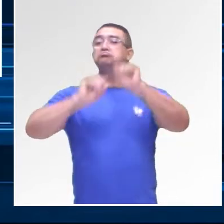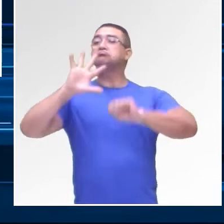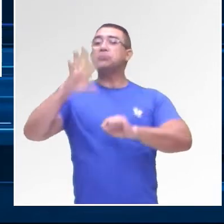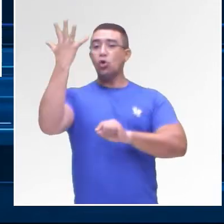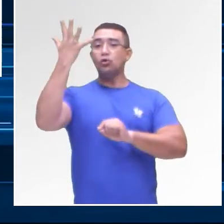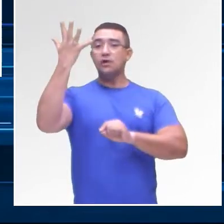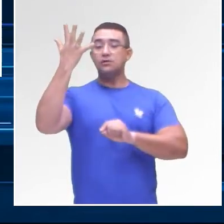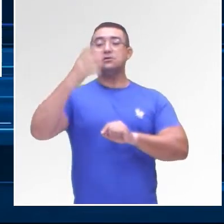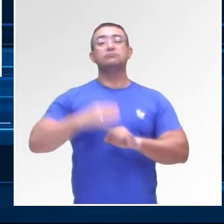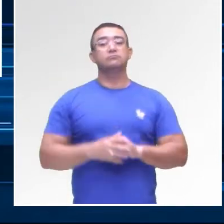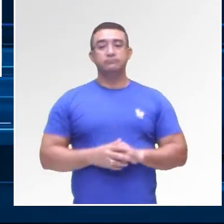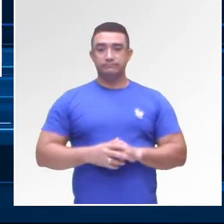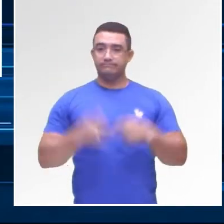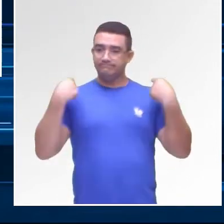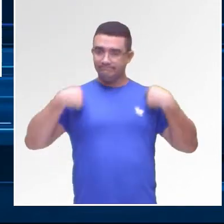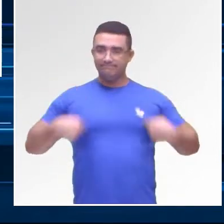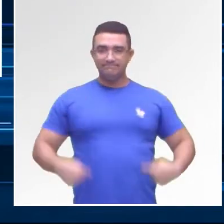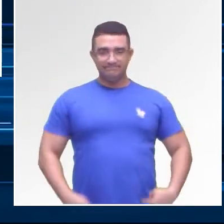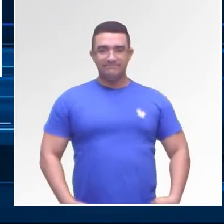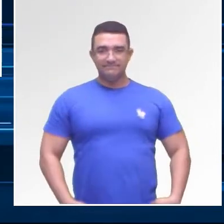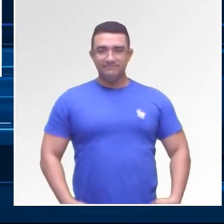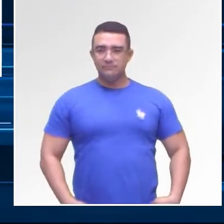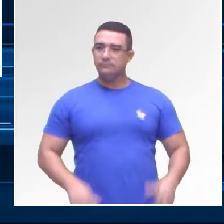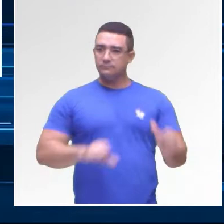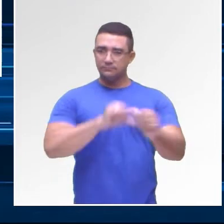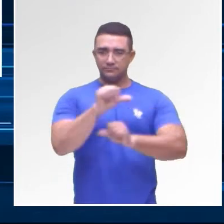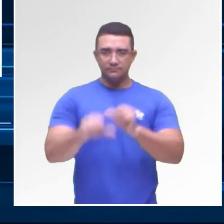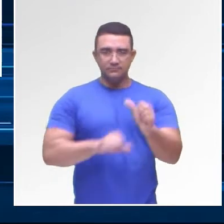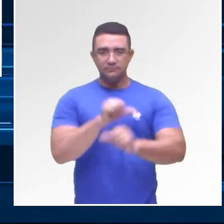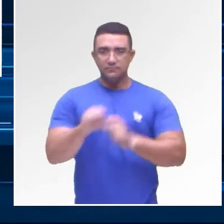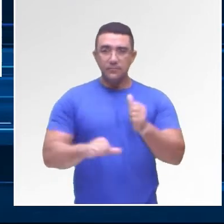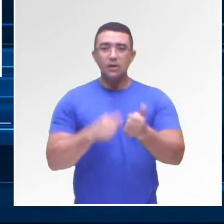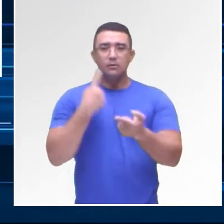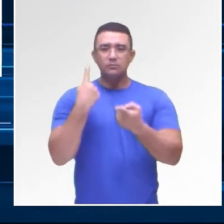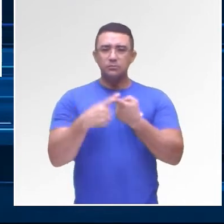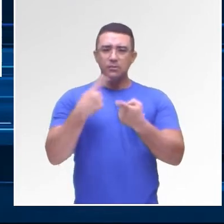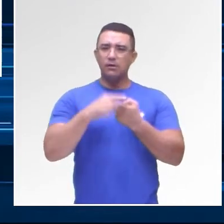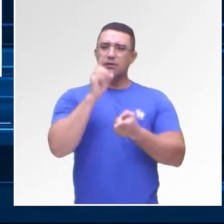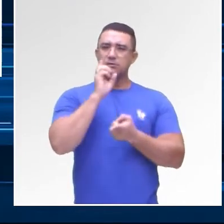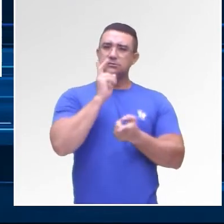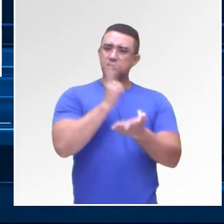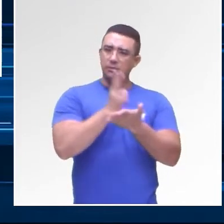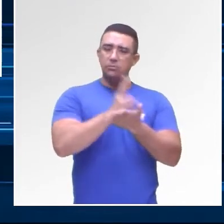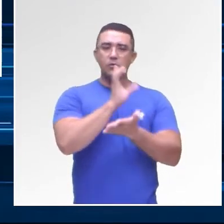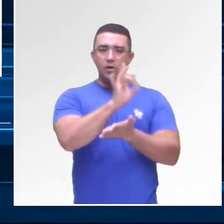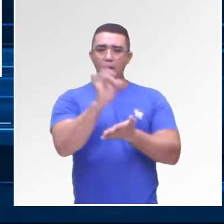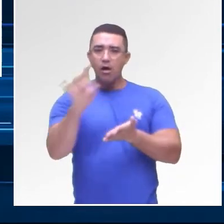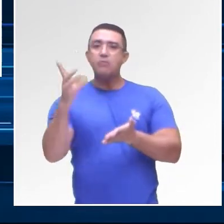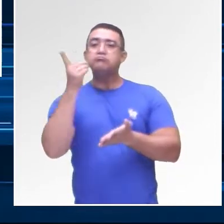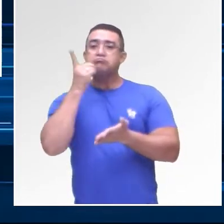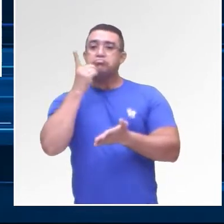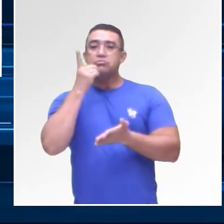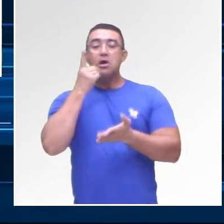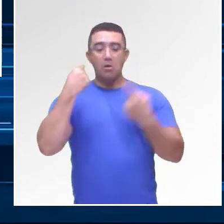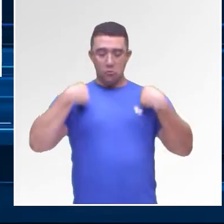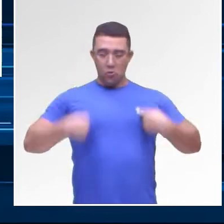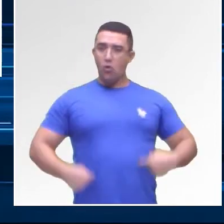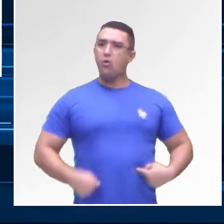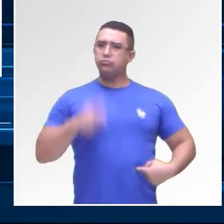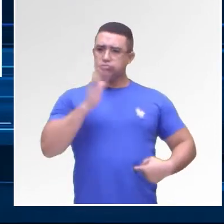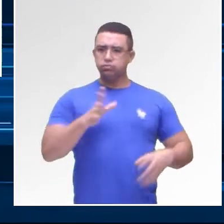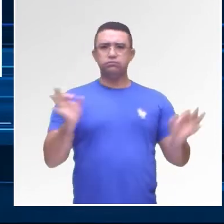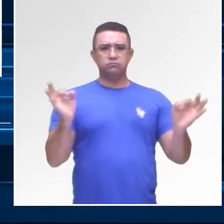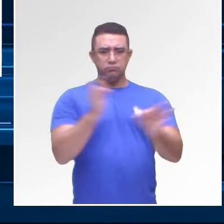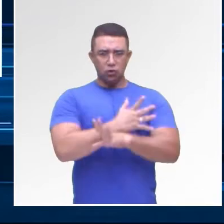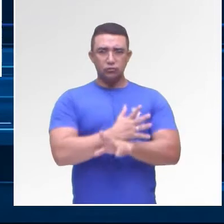na anatomia do nosso corpo, até porque cada vez que a gente treina, o nosso corpo vai estar mais preparado ainda